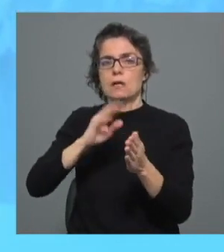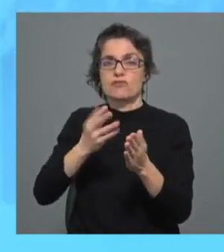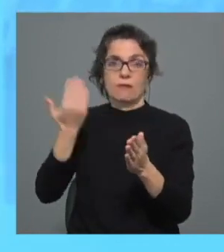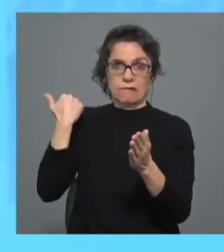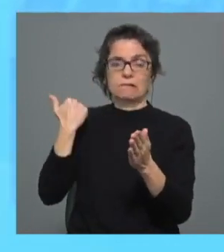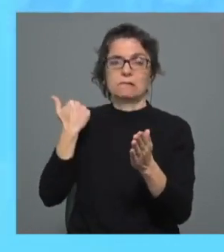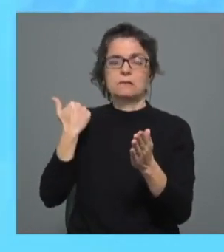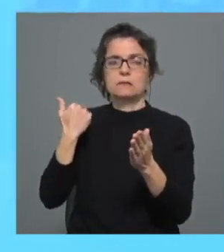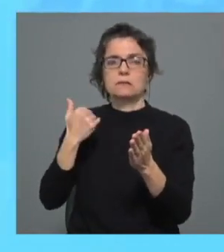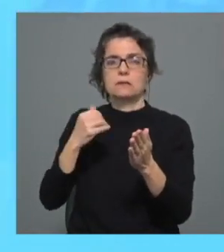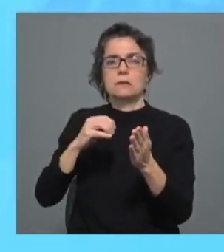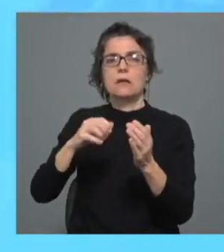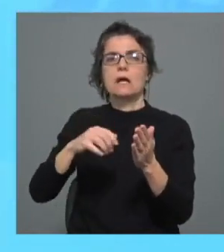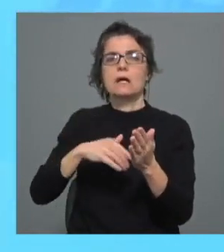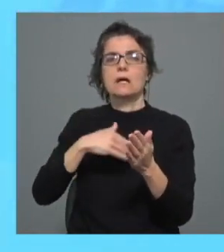fosse estendido para o período